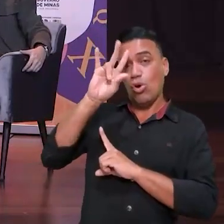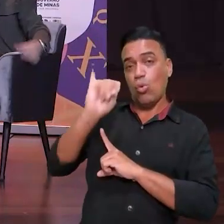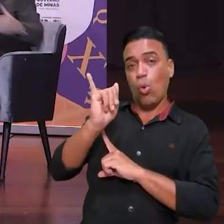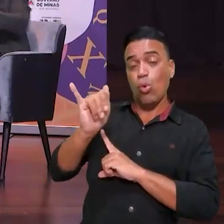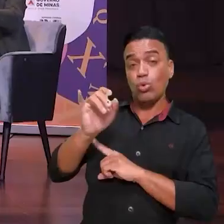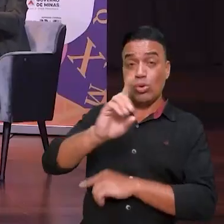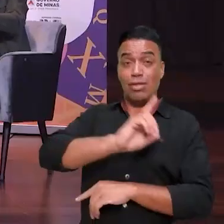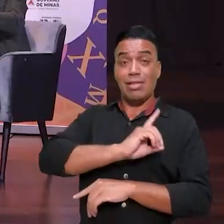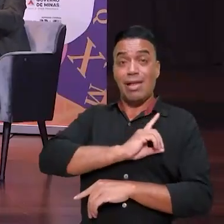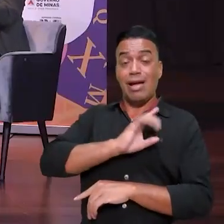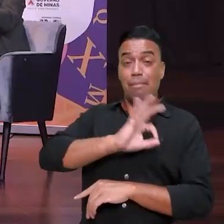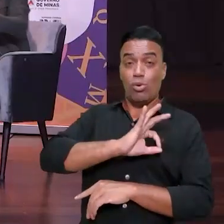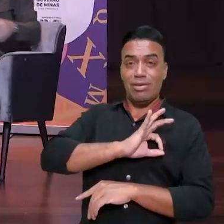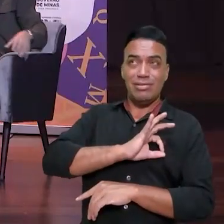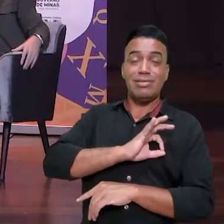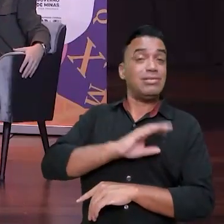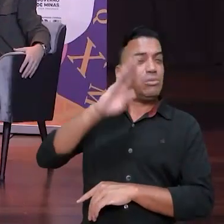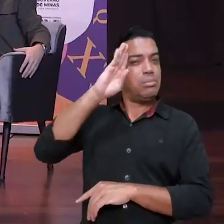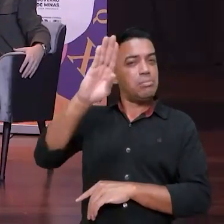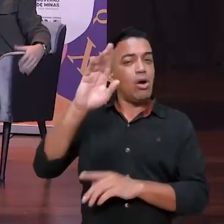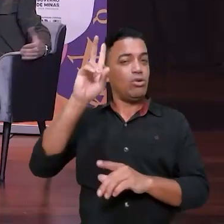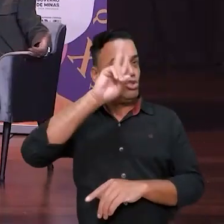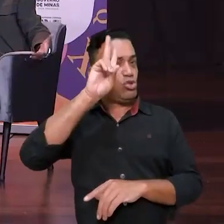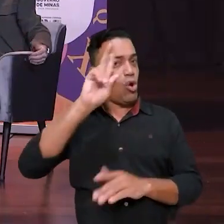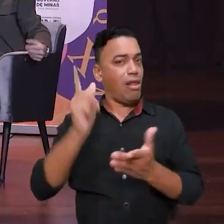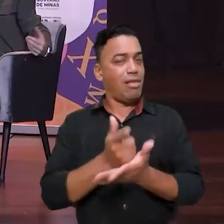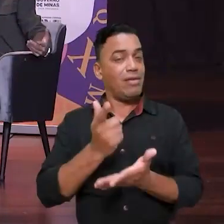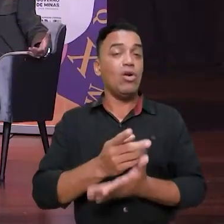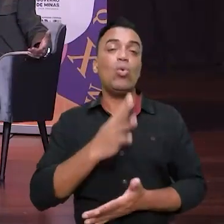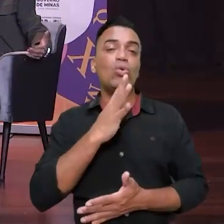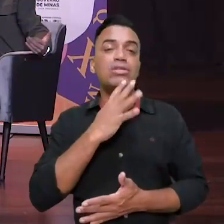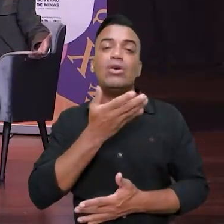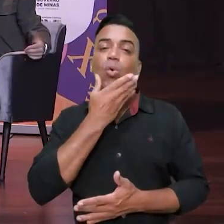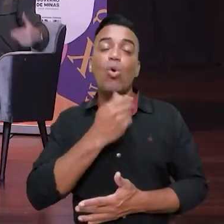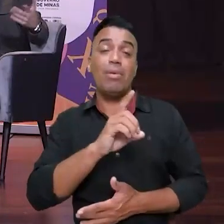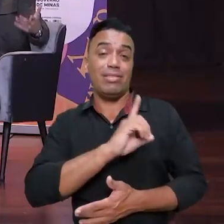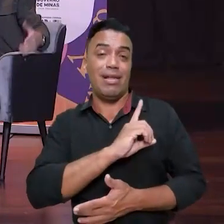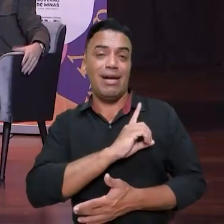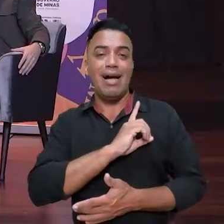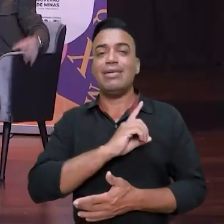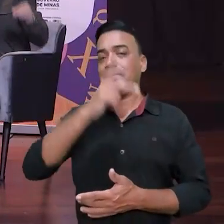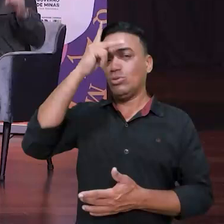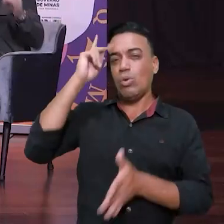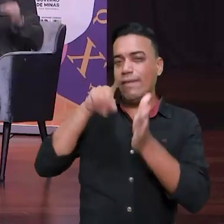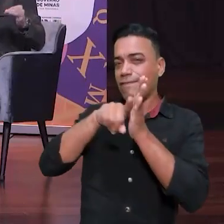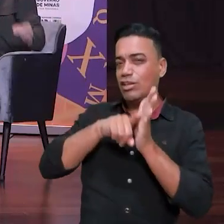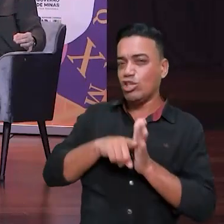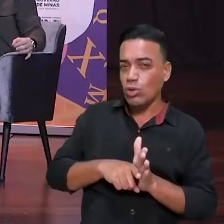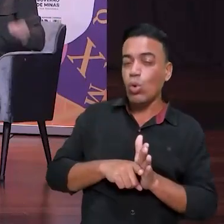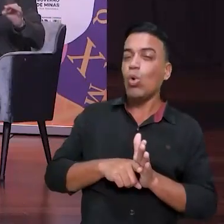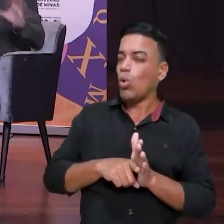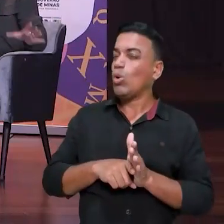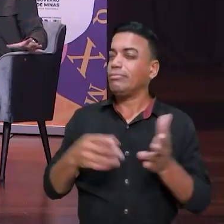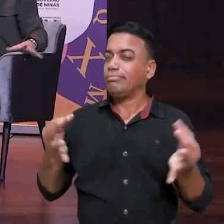de polícia, assim como a história principal do livro. Eu conheci delegados e conheci investigadores, detetives